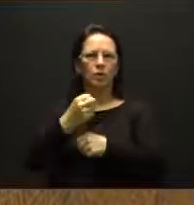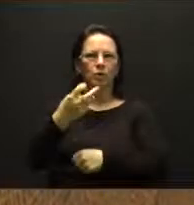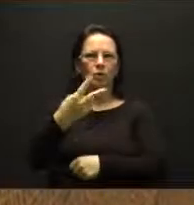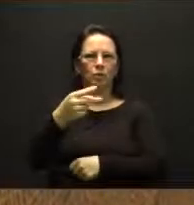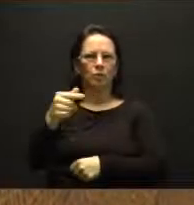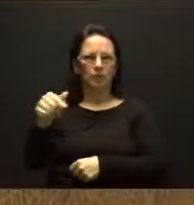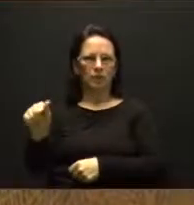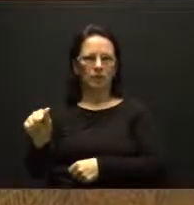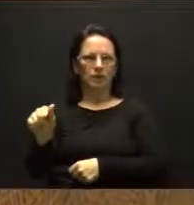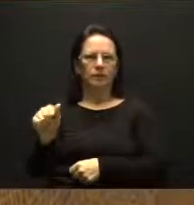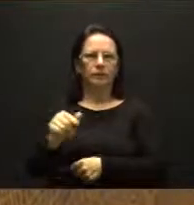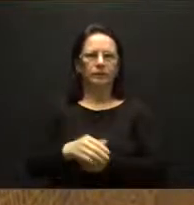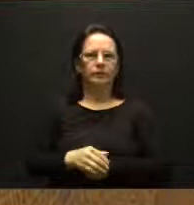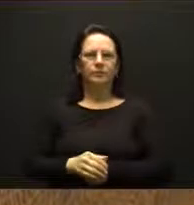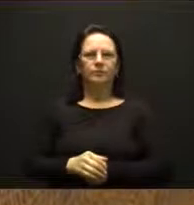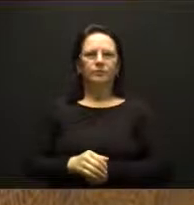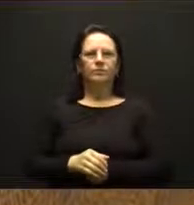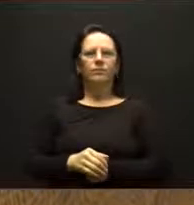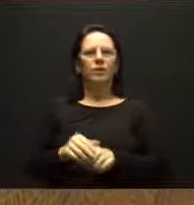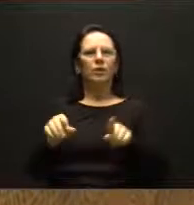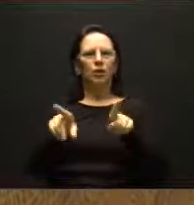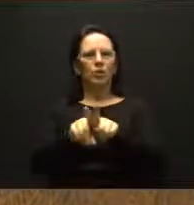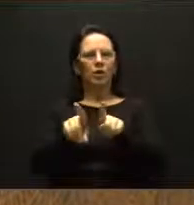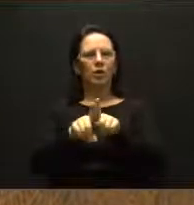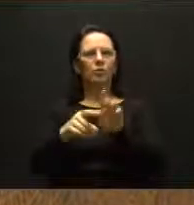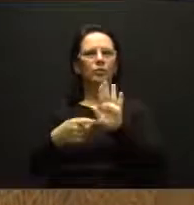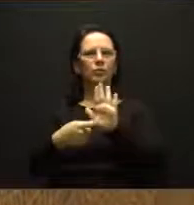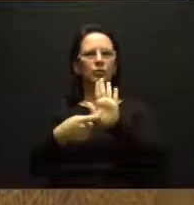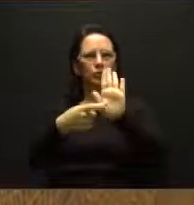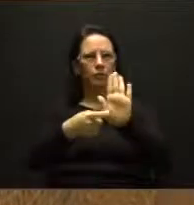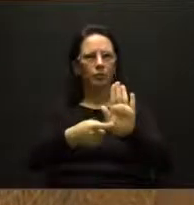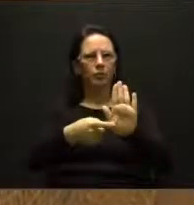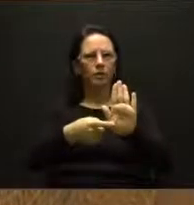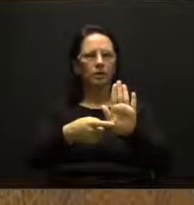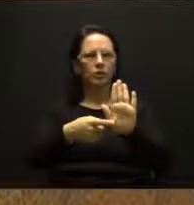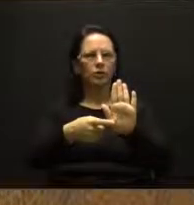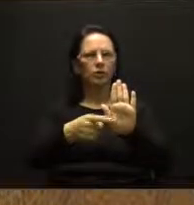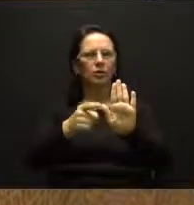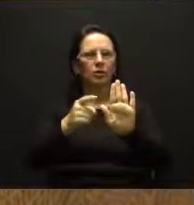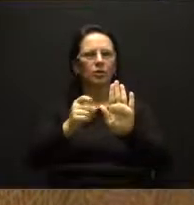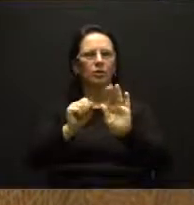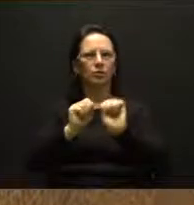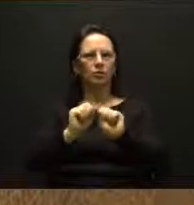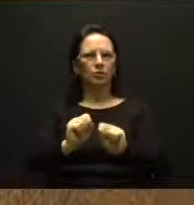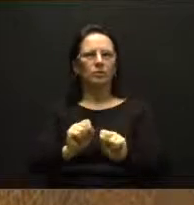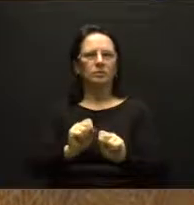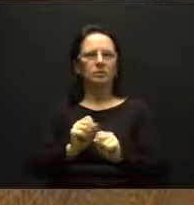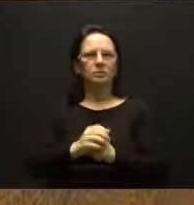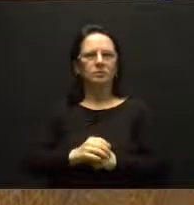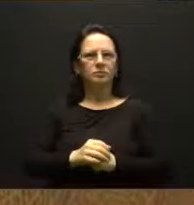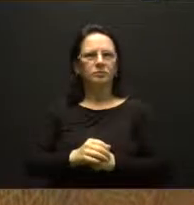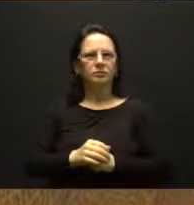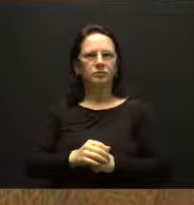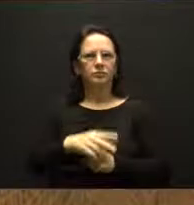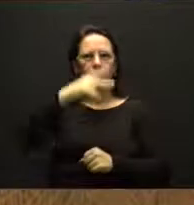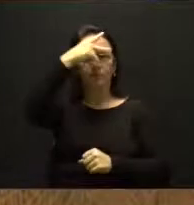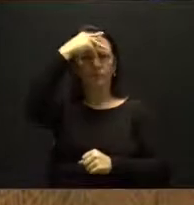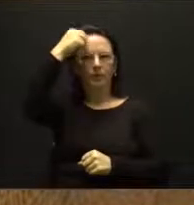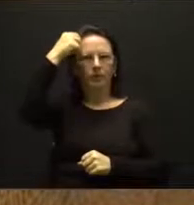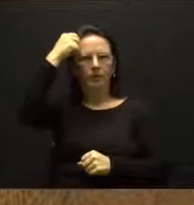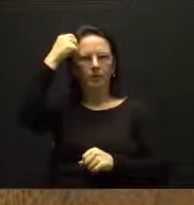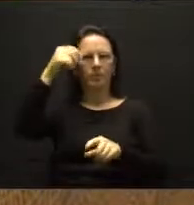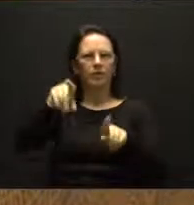466 sendo que o mesmo foi posteriormente encaminhada ao poder executivo ainda nessa reunião